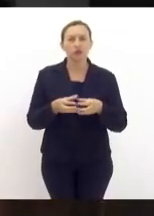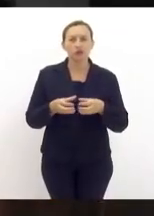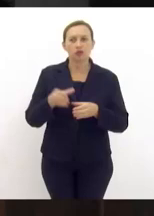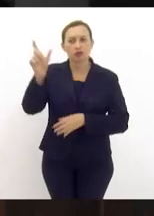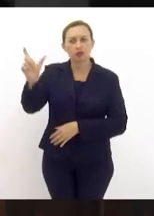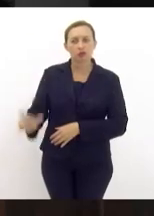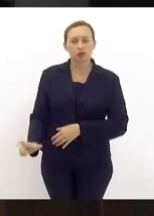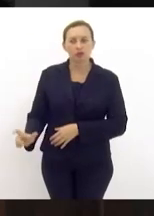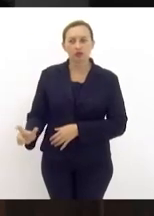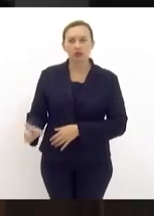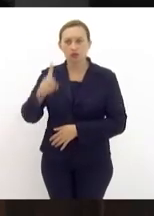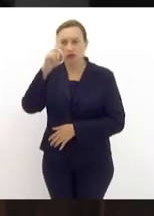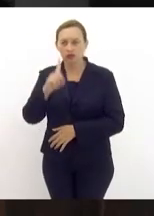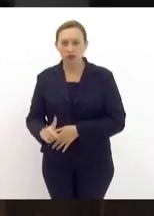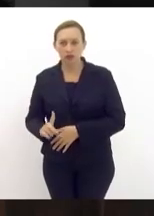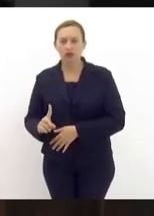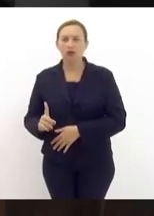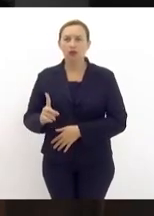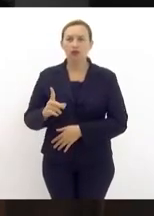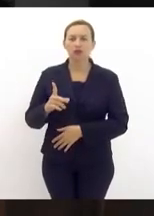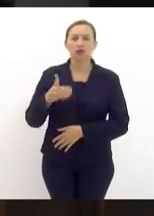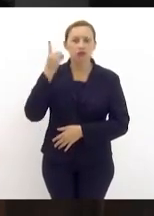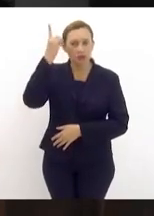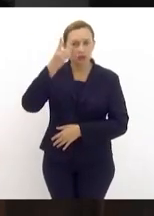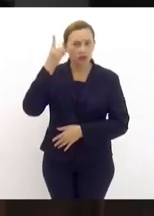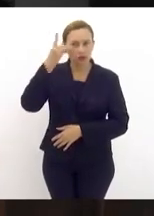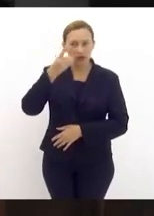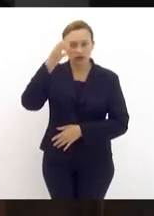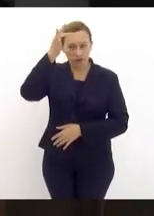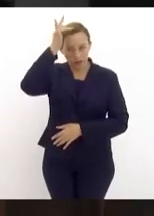com Deficiência, deputado Fred Pacheco.